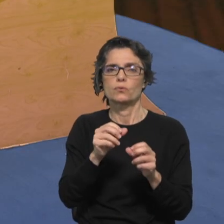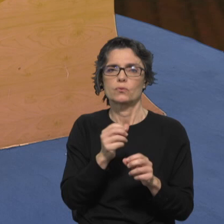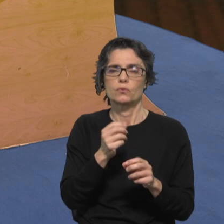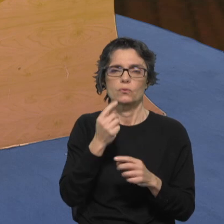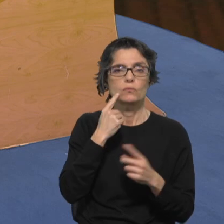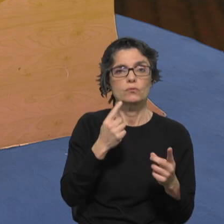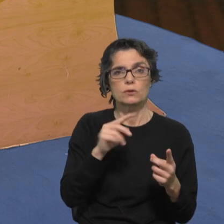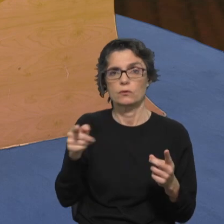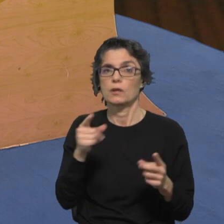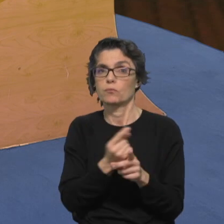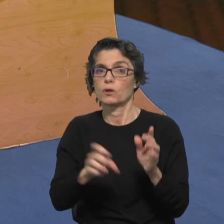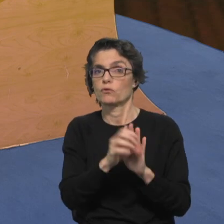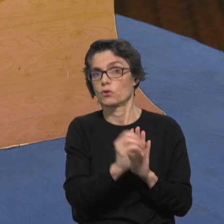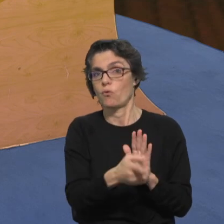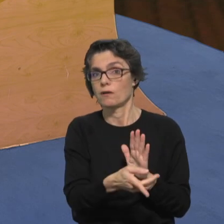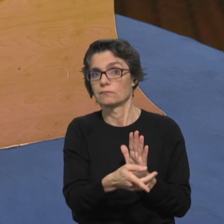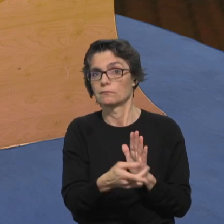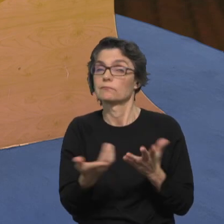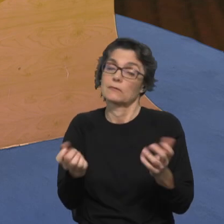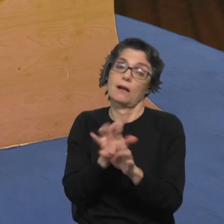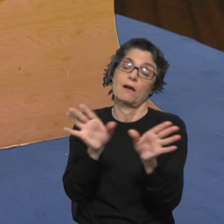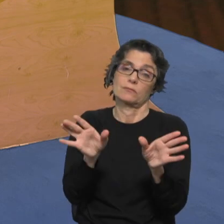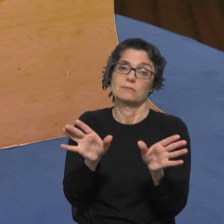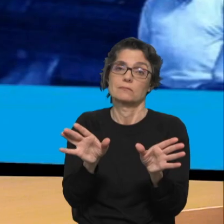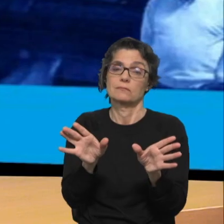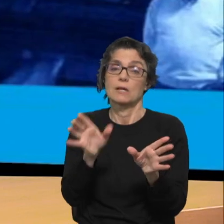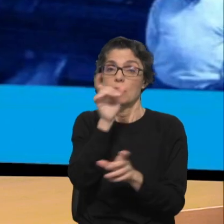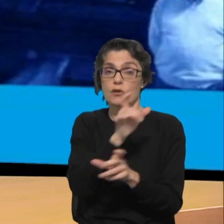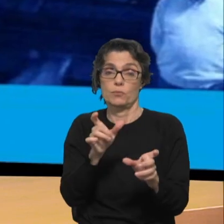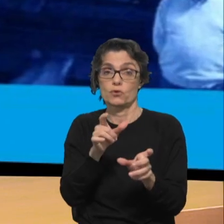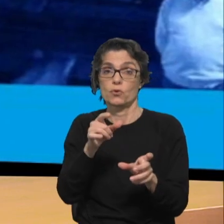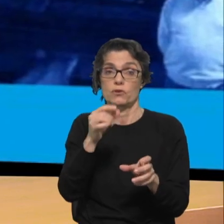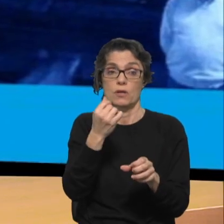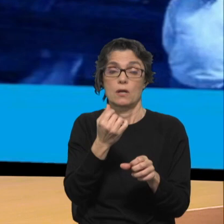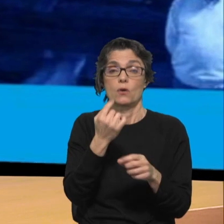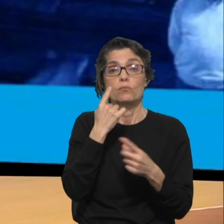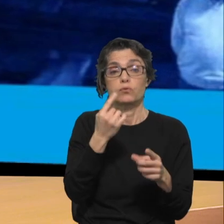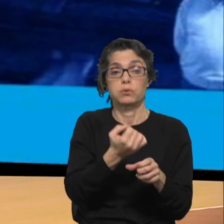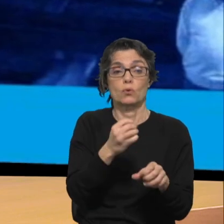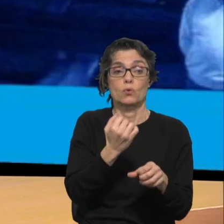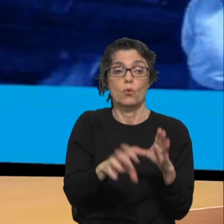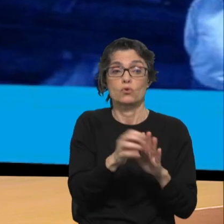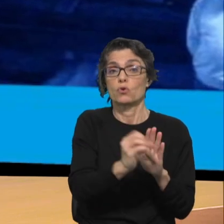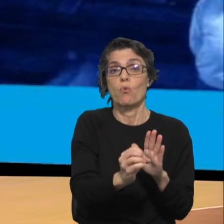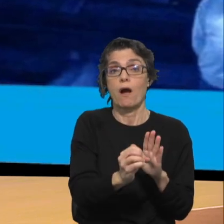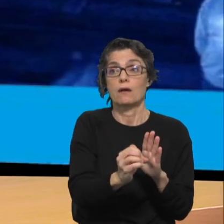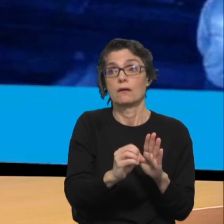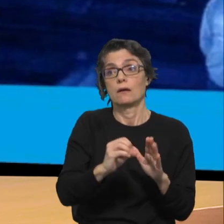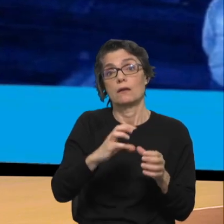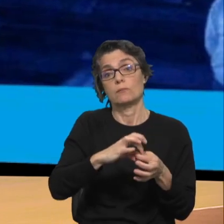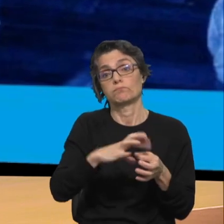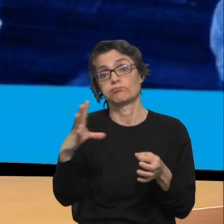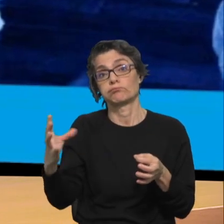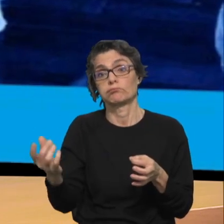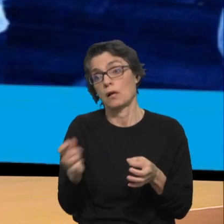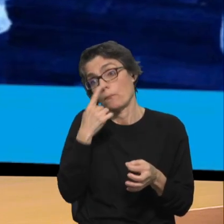Pois, parece-me que isso é bastante evidente. Se as pessoas que trabalham lá entendem que não têm condições para continuar a trabalhar lá, é porque, efetivamente,